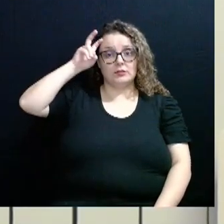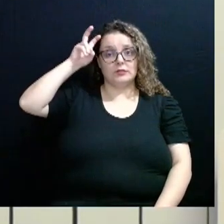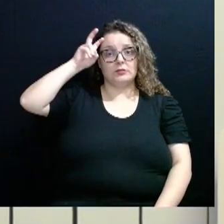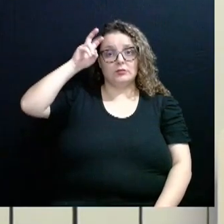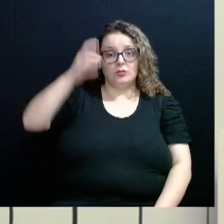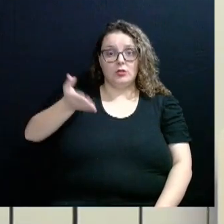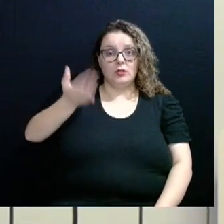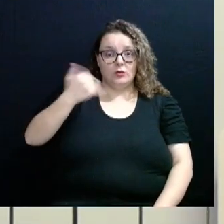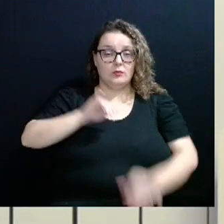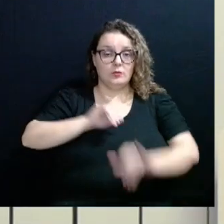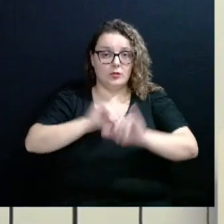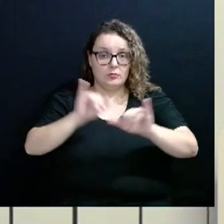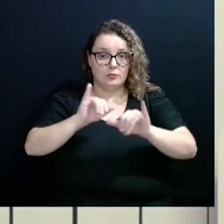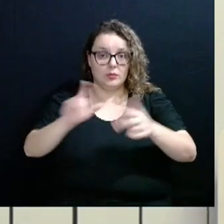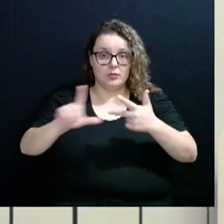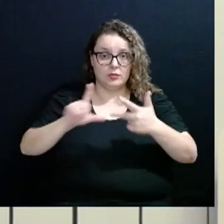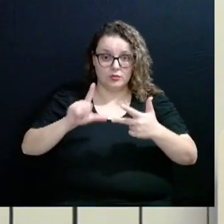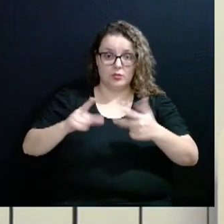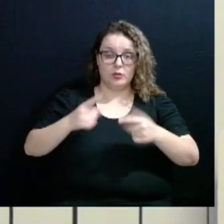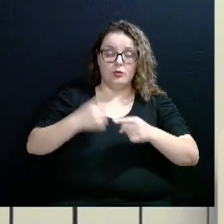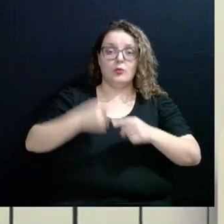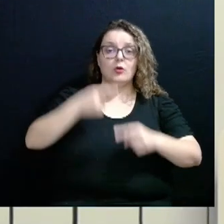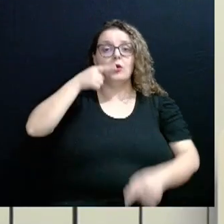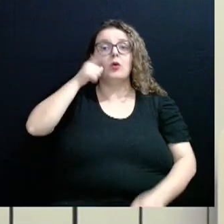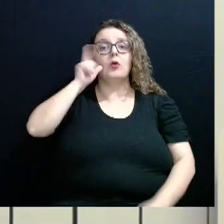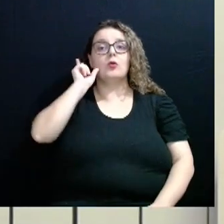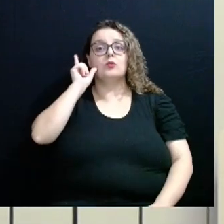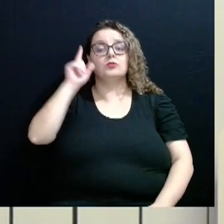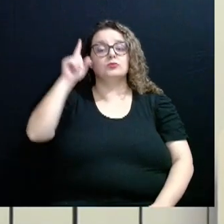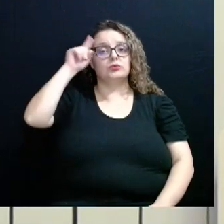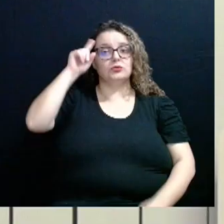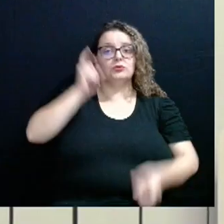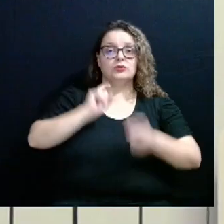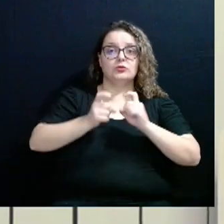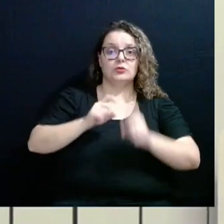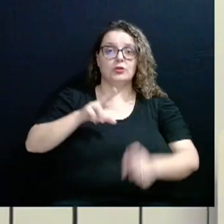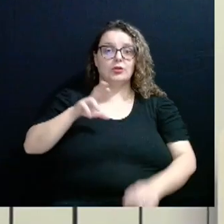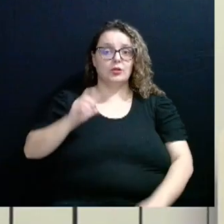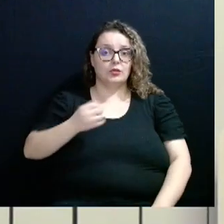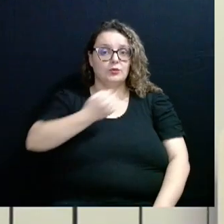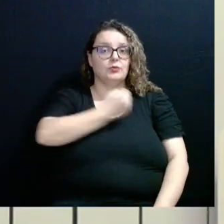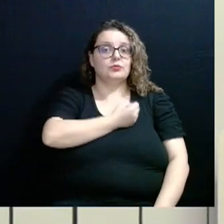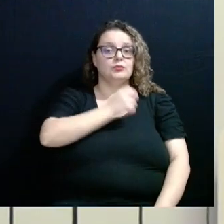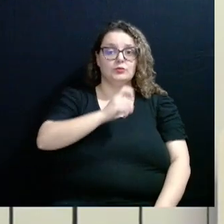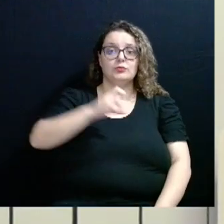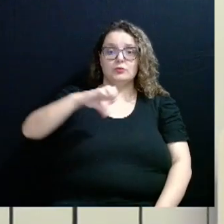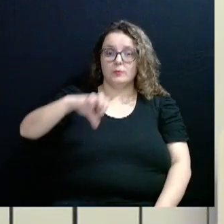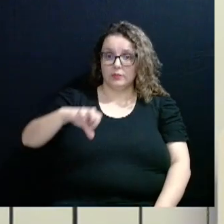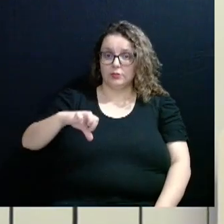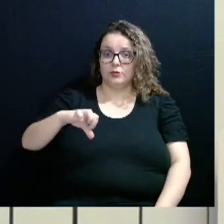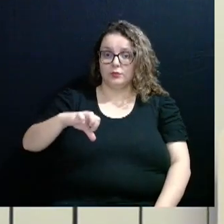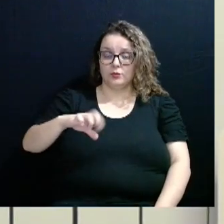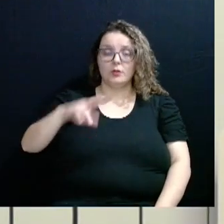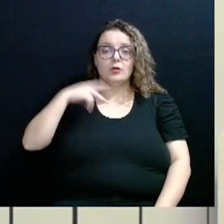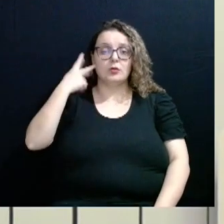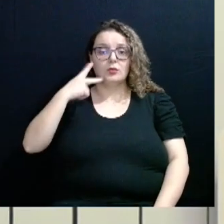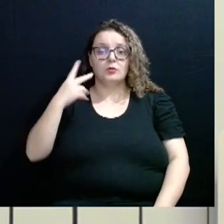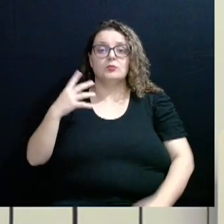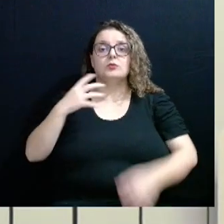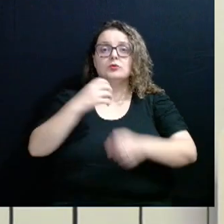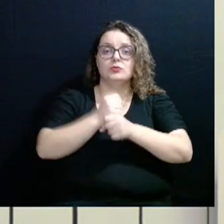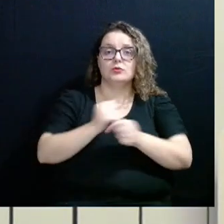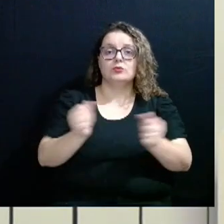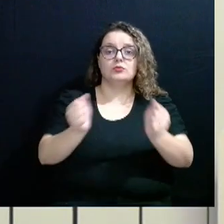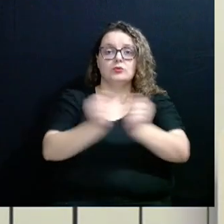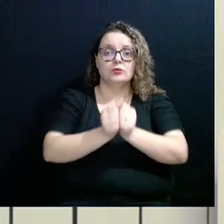do Legislativo, porque ontem foi dia da reunião ordinária de número 59. Os vereadores se reuniram para discutir e